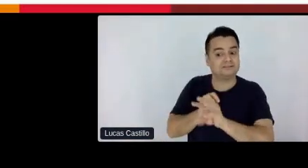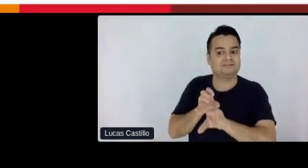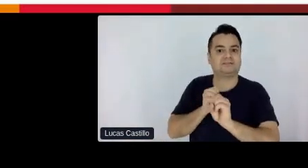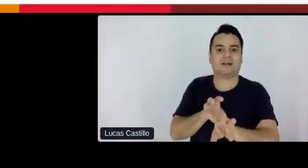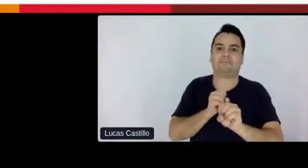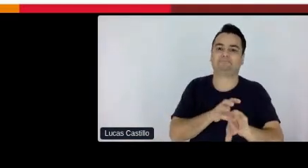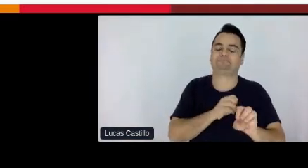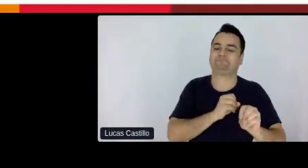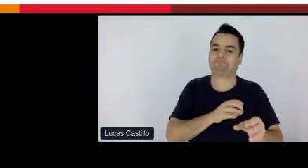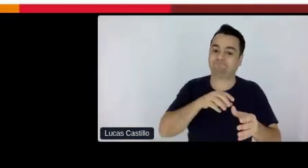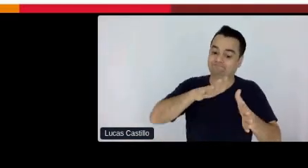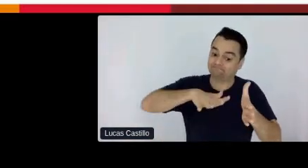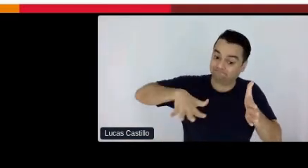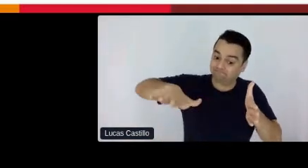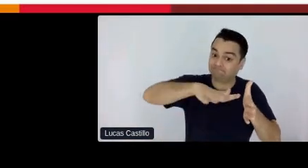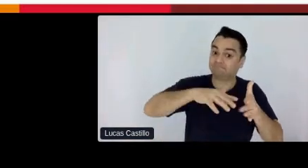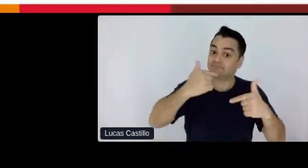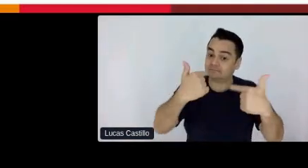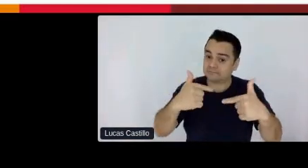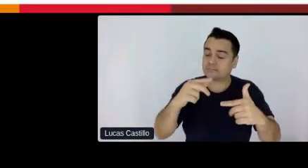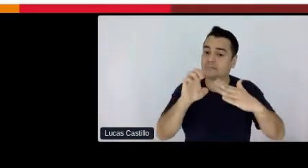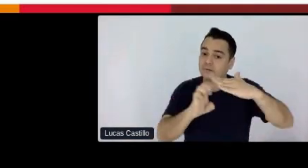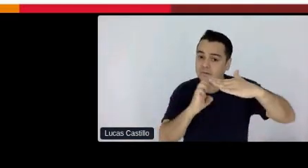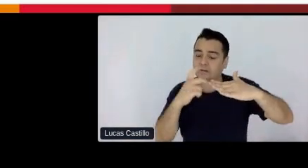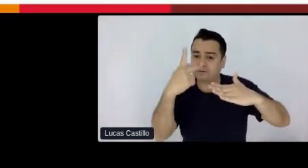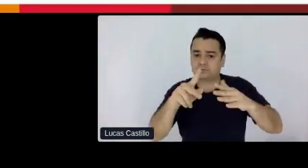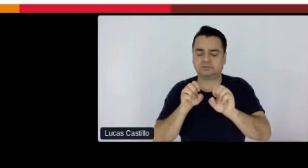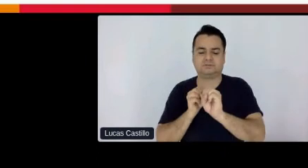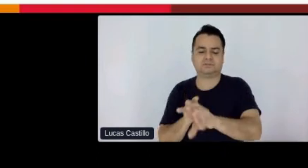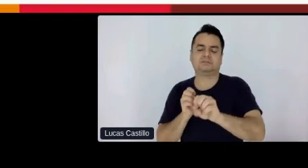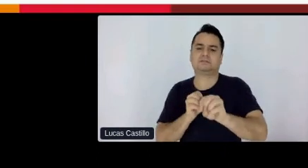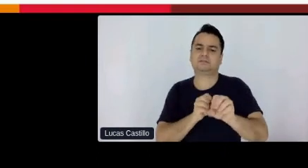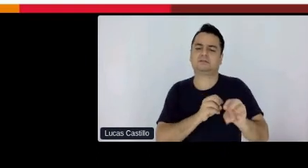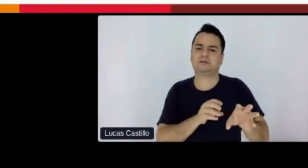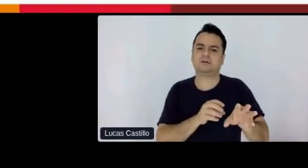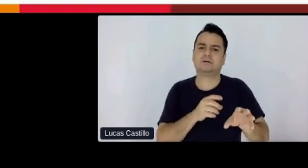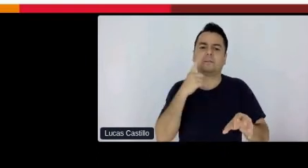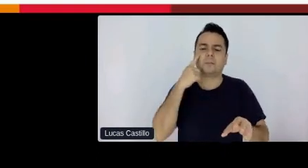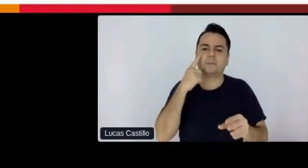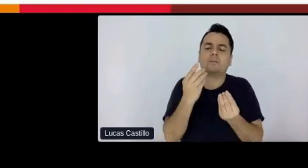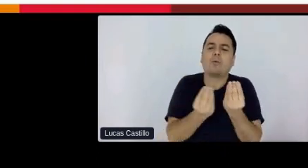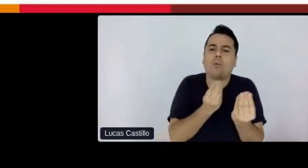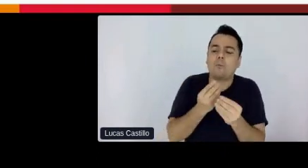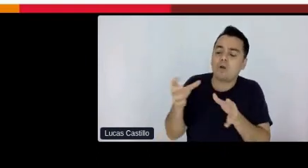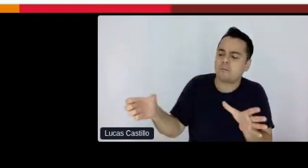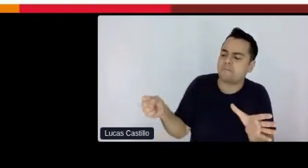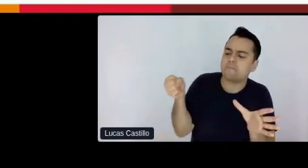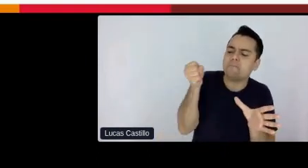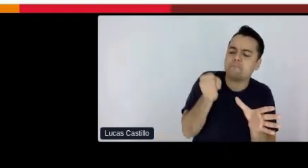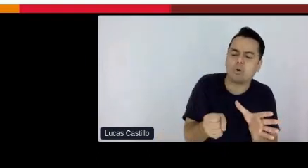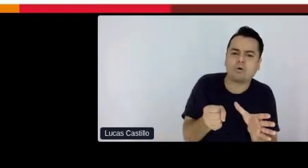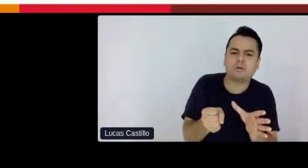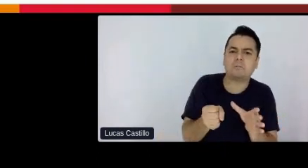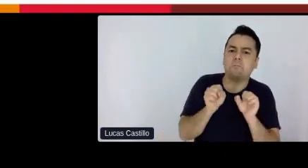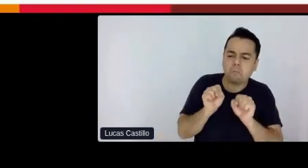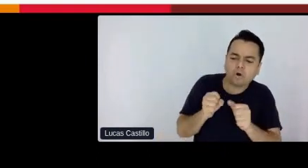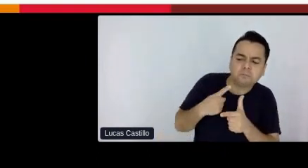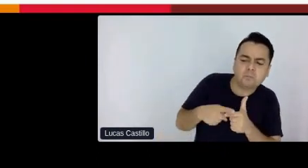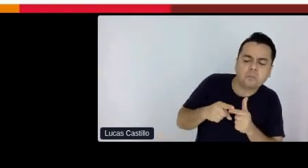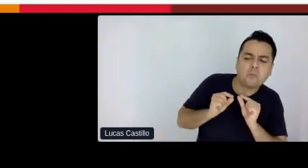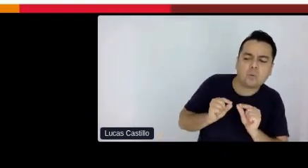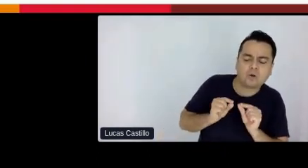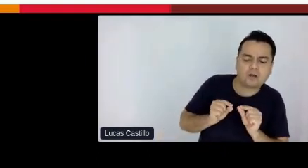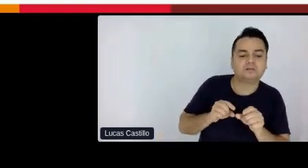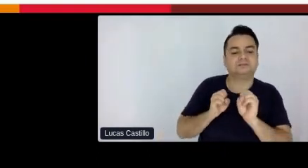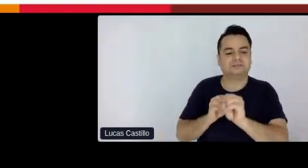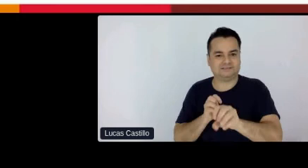gente tem que ver no nosso ambiente o que pode impactar a experiência do colaborador. Então, vamos lá para falar de